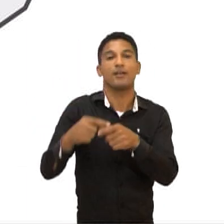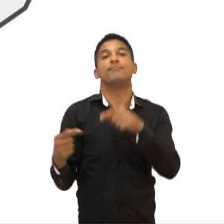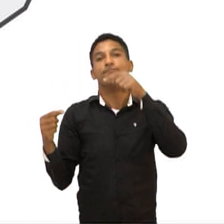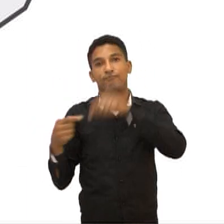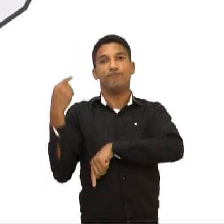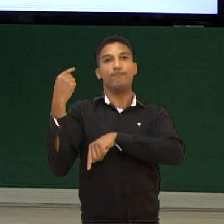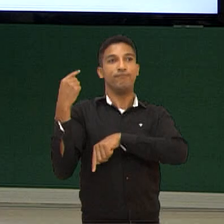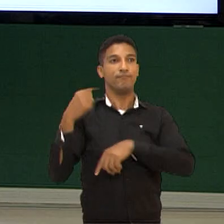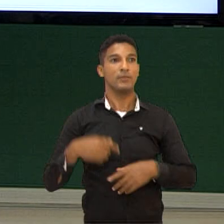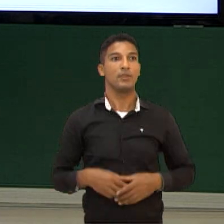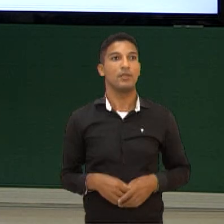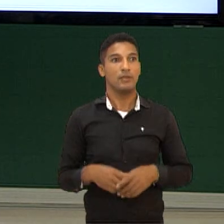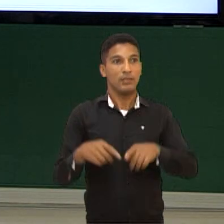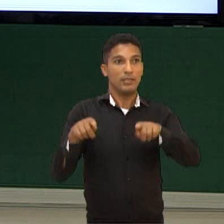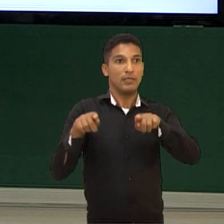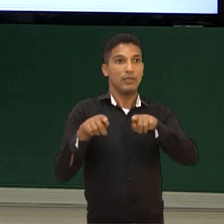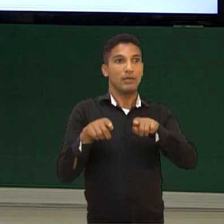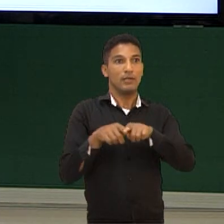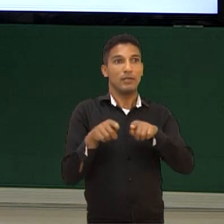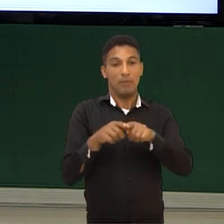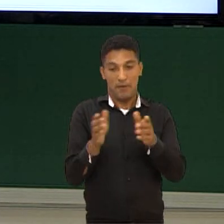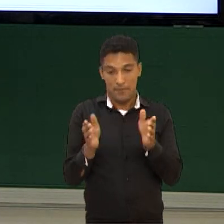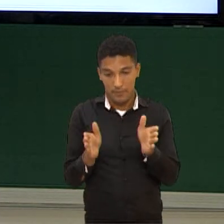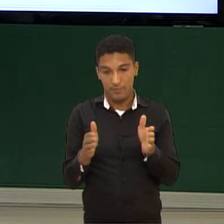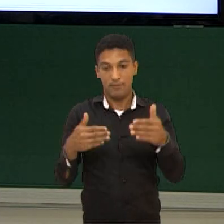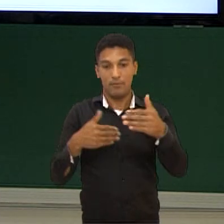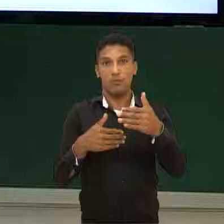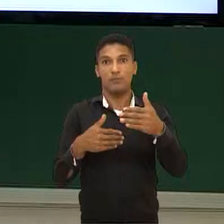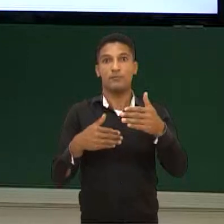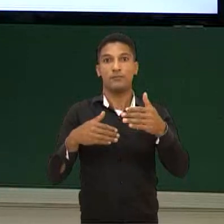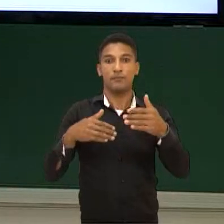porque ele não é um polígono, e sim um poliedro.